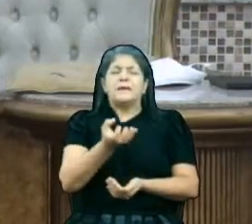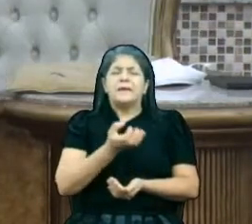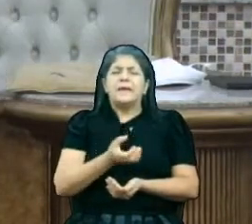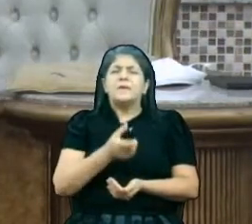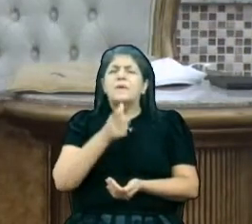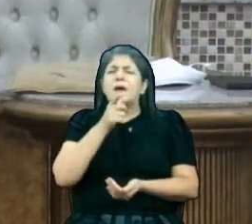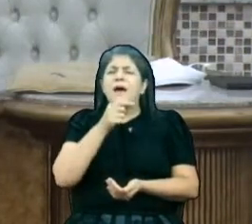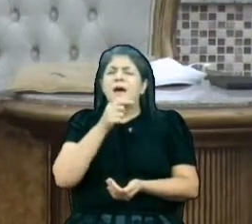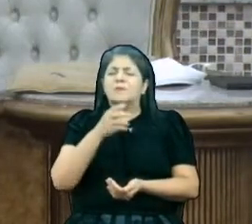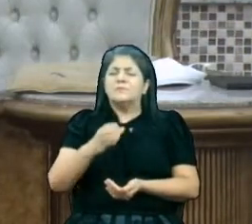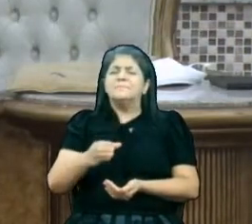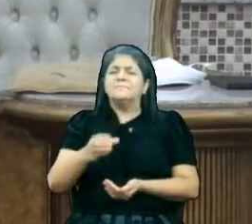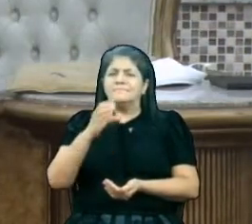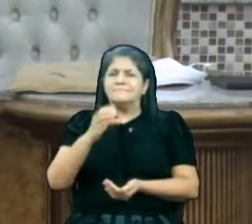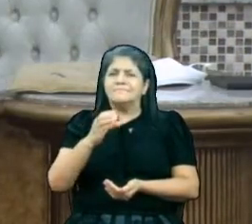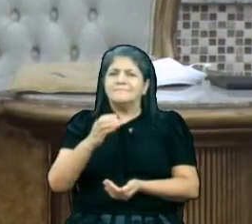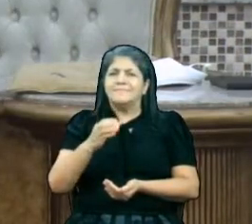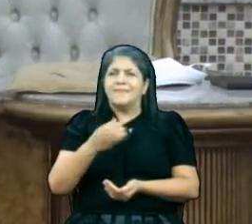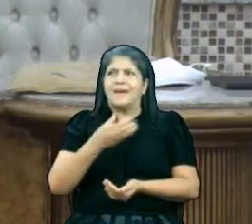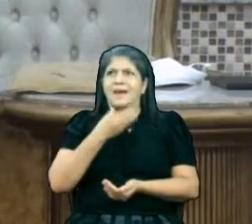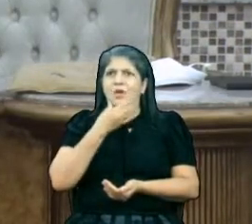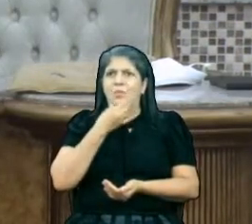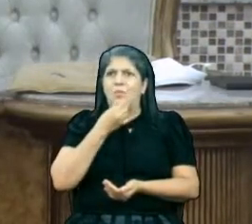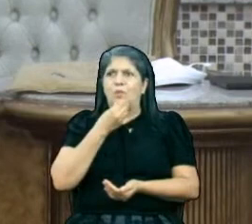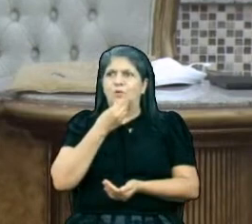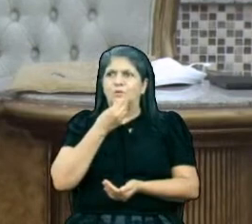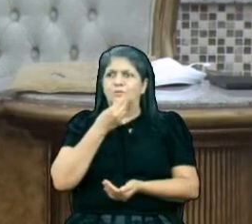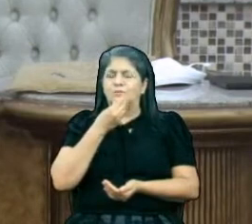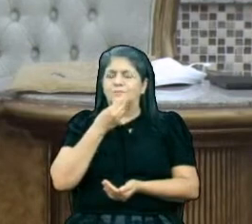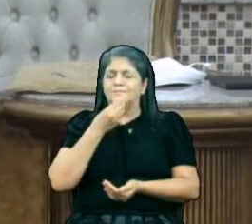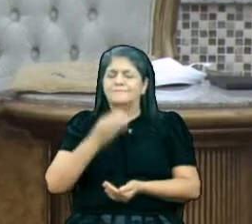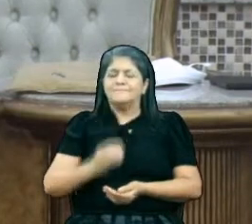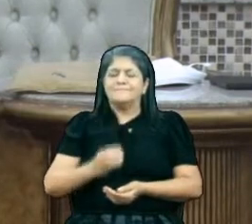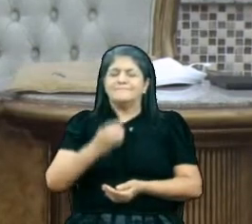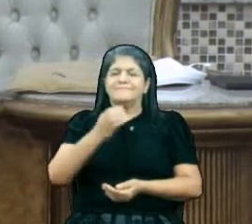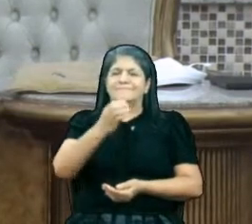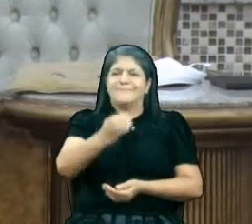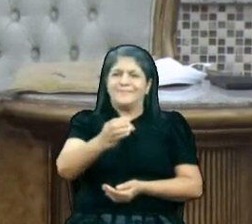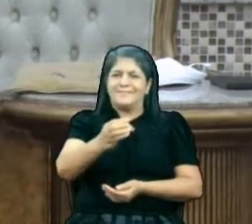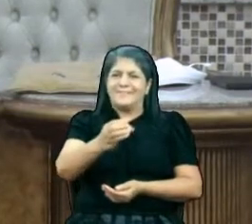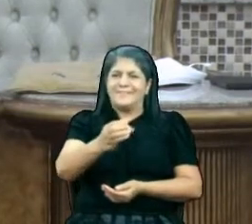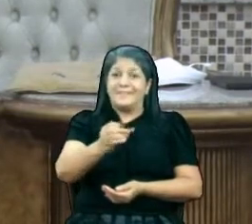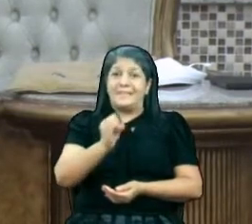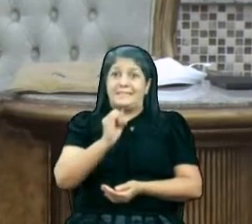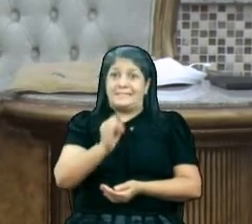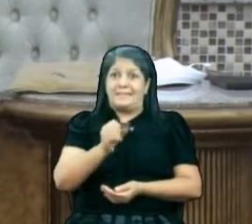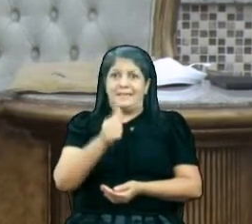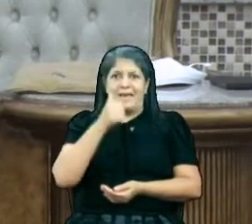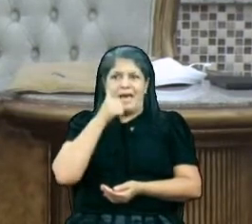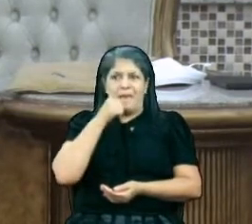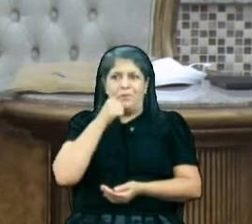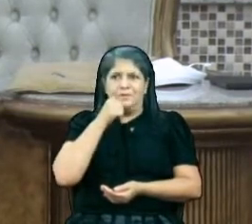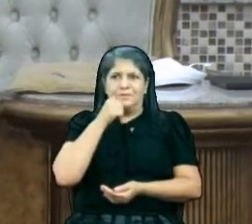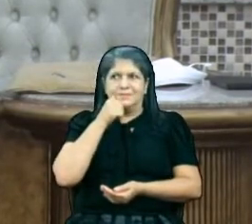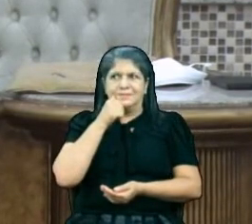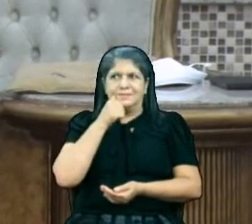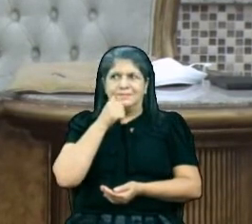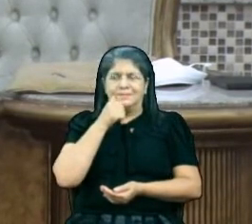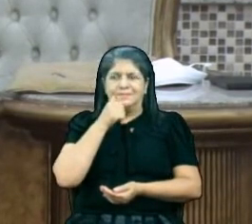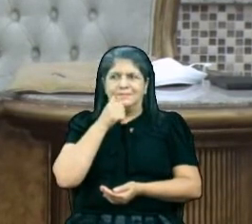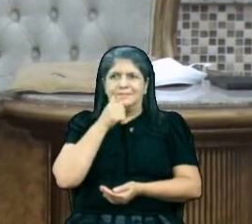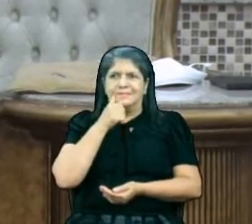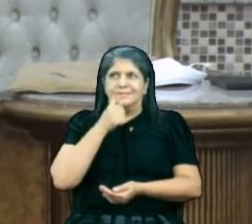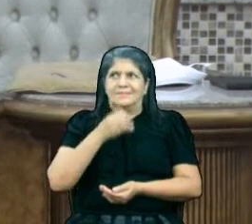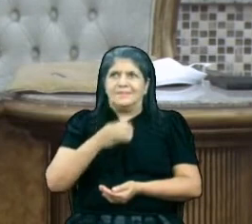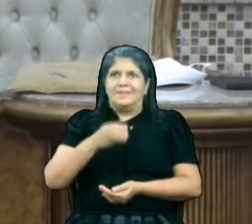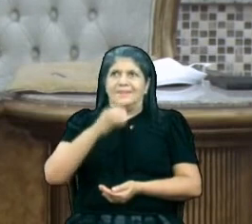em cima da mesa e se a menina judia bebê se aquele copo d'água ao final da conversa ela estava